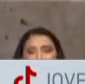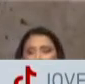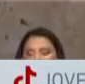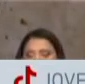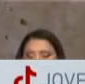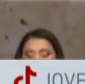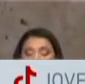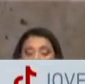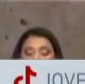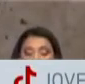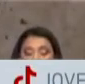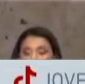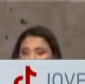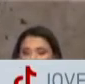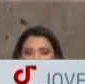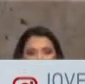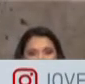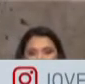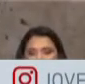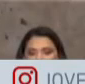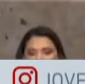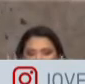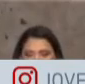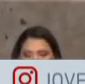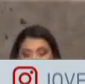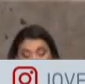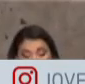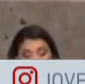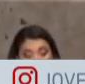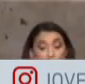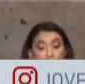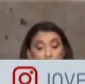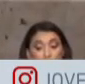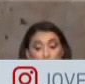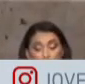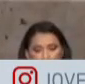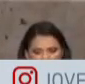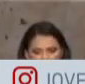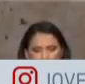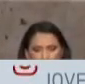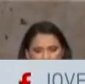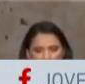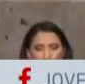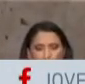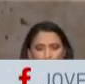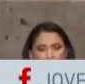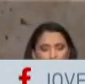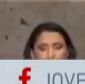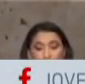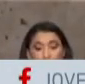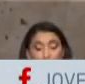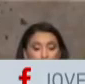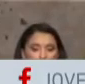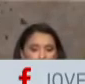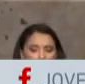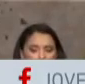de modo acessível, claro e fidedigno, no prazo de 90 dias. Depois do voto de Rosa Weber, a sessão foi